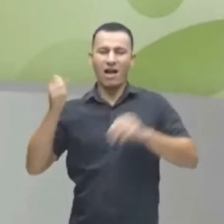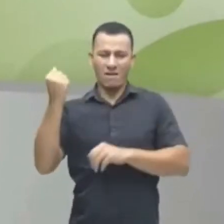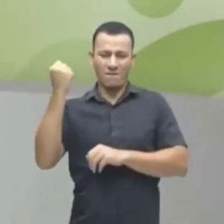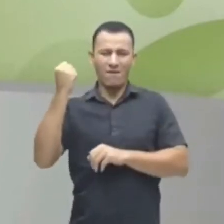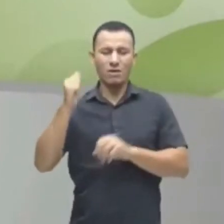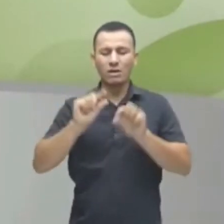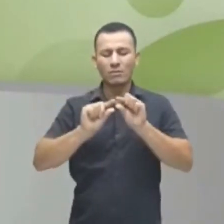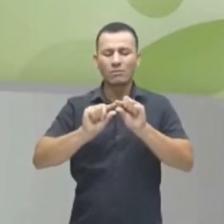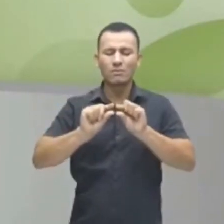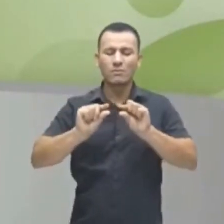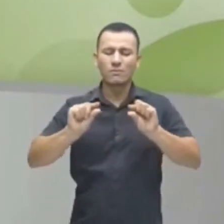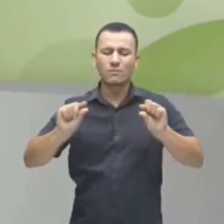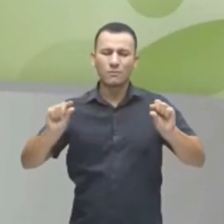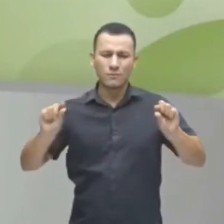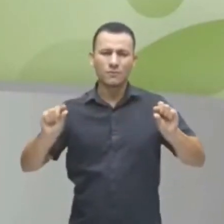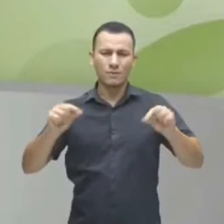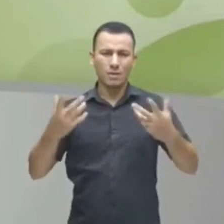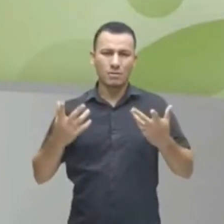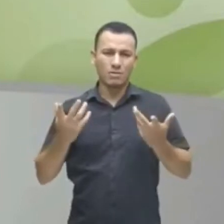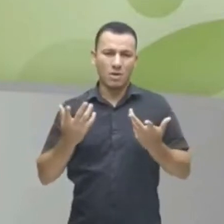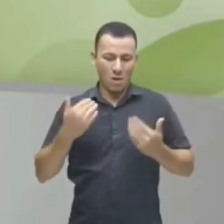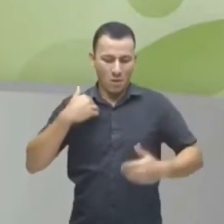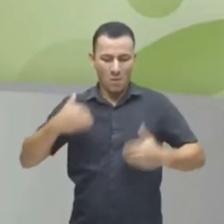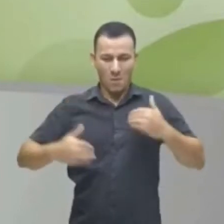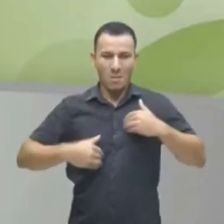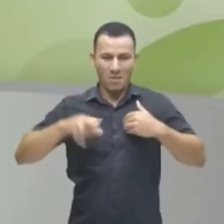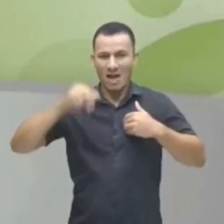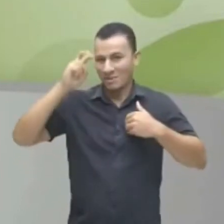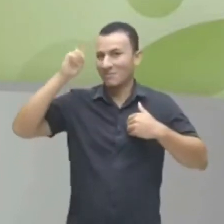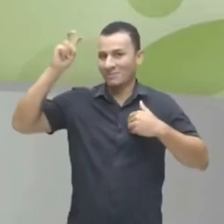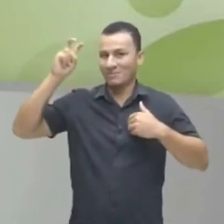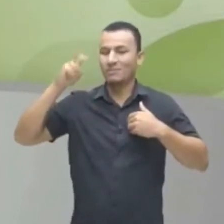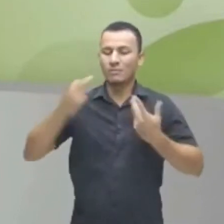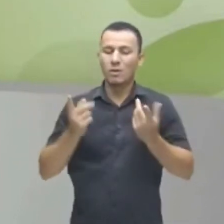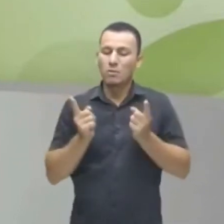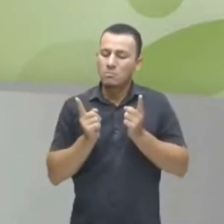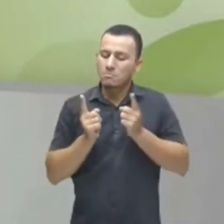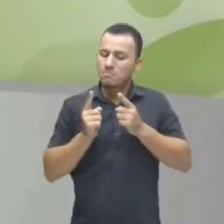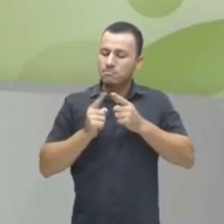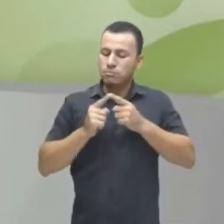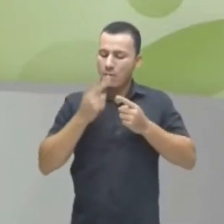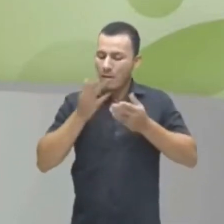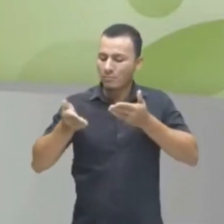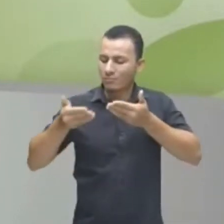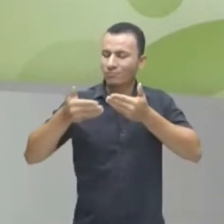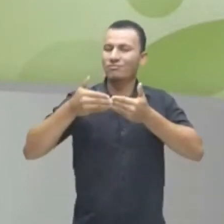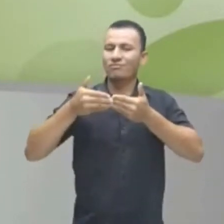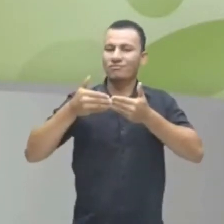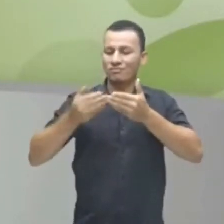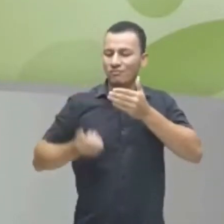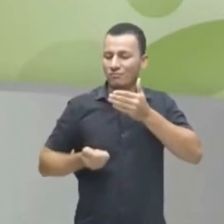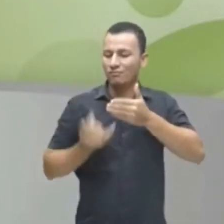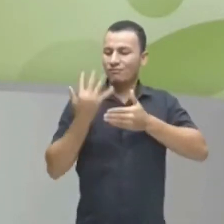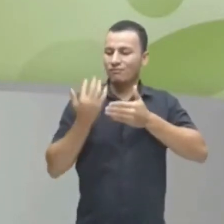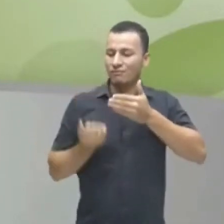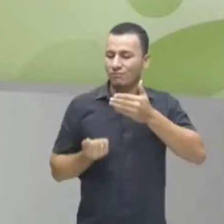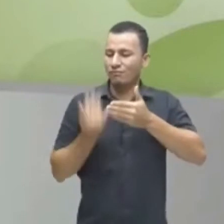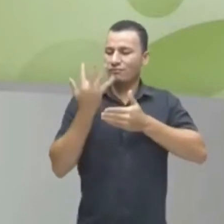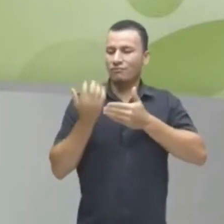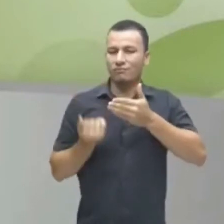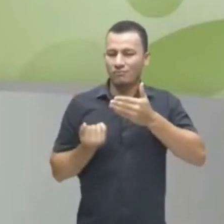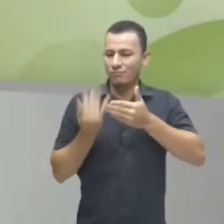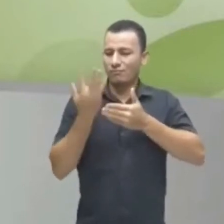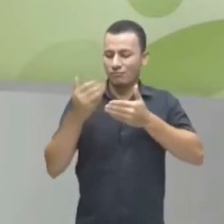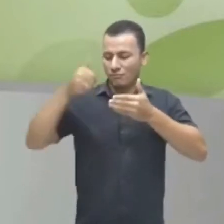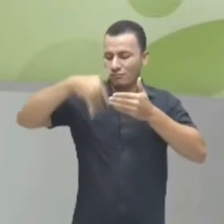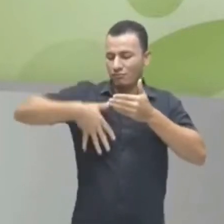se pensou, né, a inteligência do corpo, que essas válvulas vão fazer a retenção para esse sangue